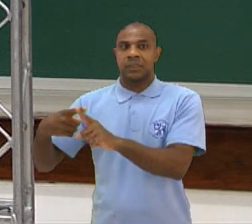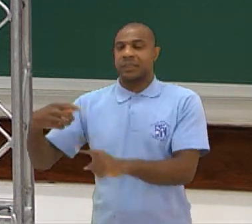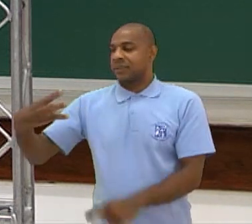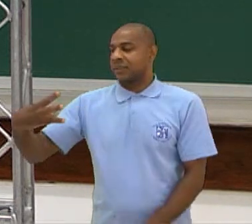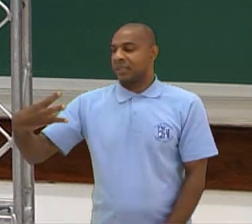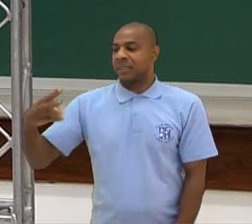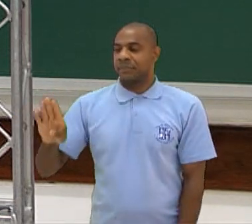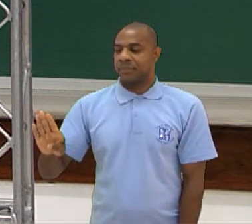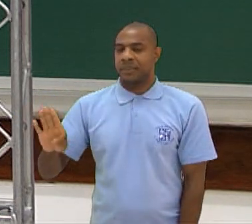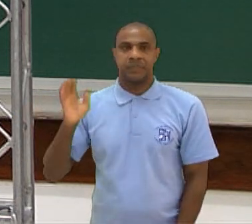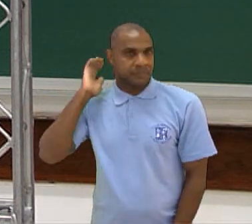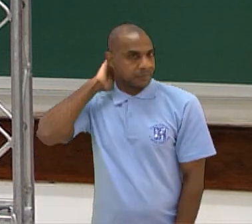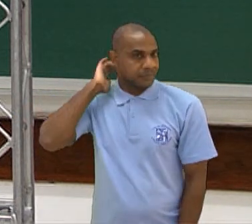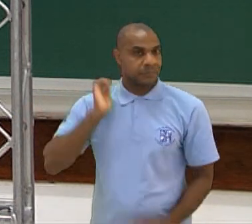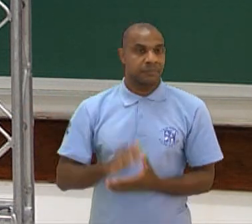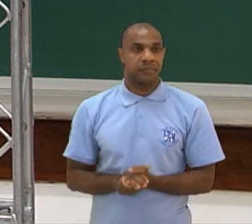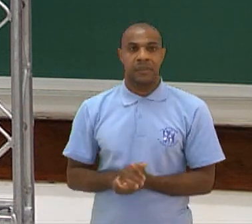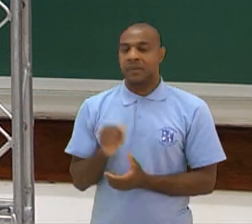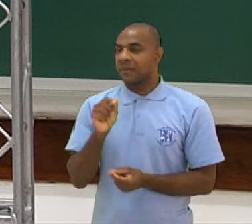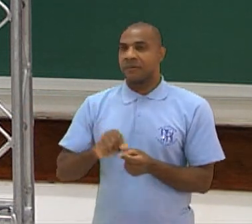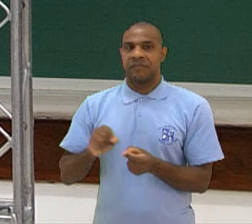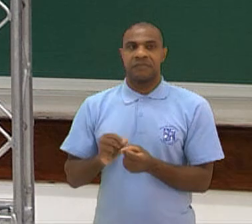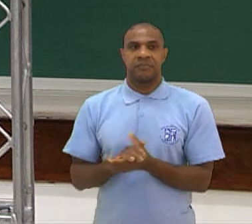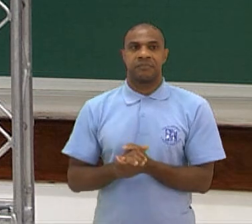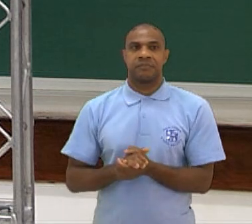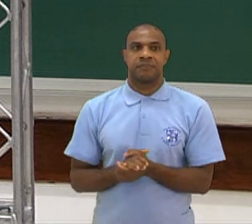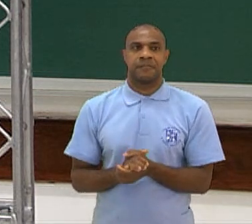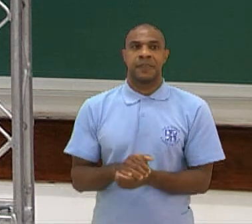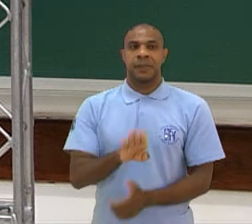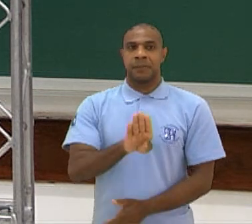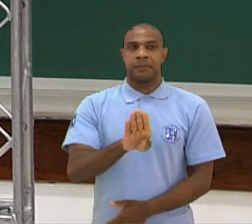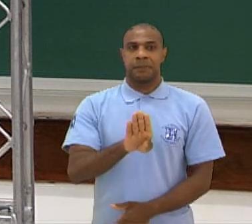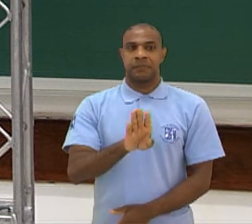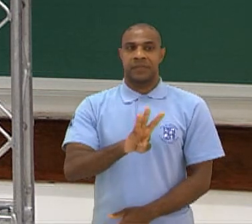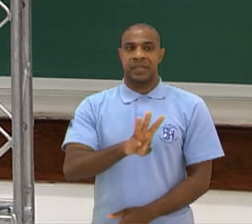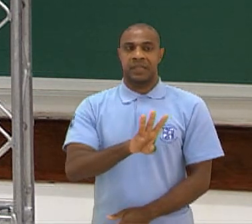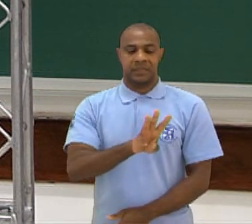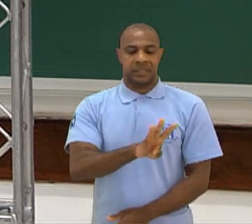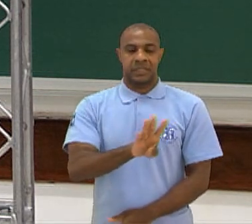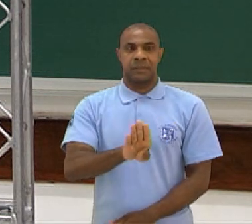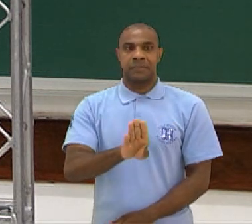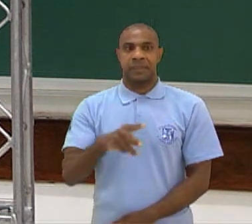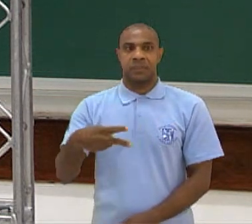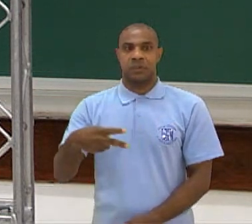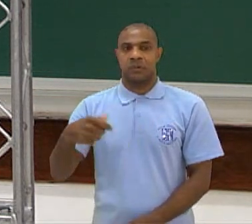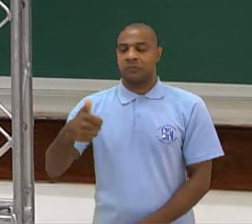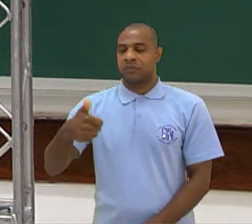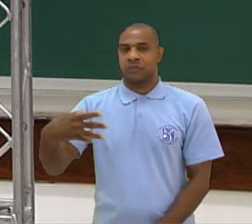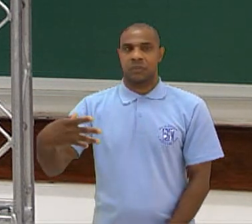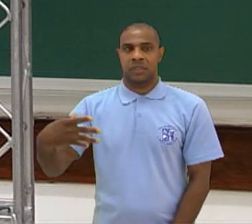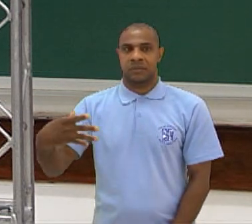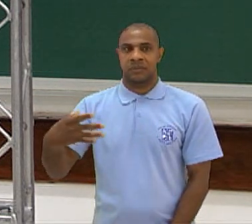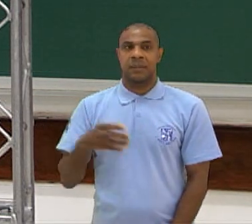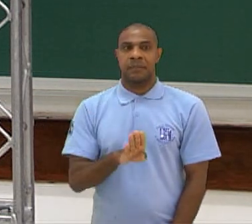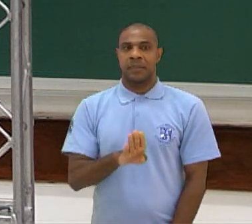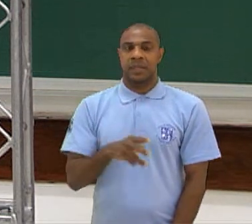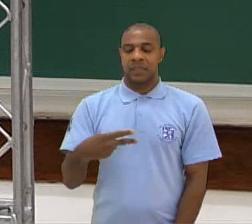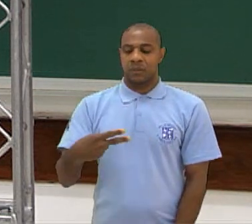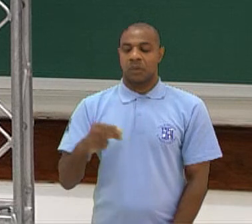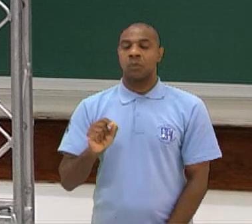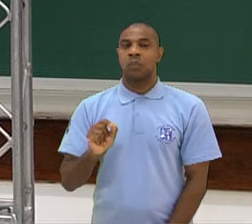Por quê? Porque você tem outra letra, você tem o B como termo independente. Então eu forcei isso a desaparecer